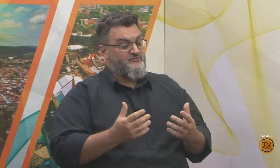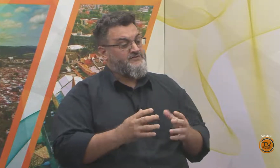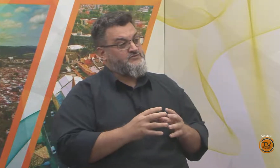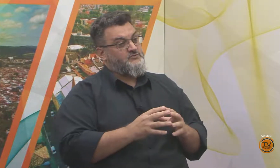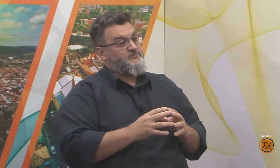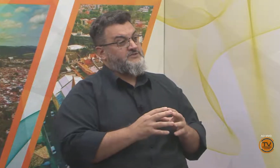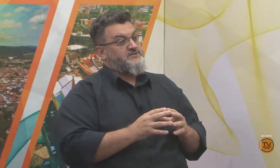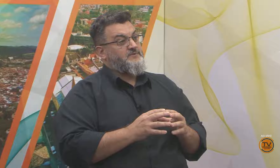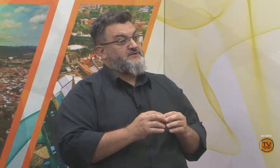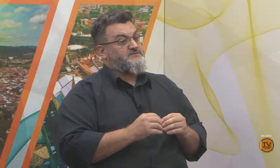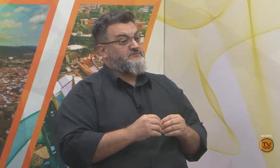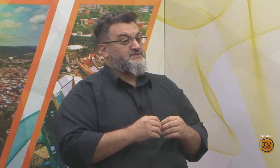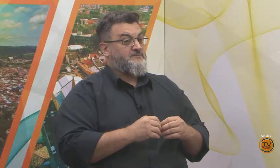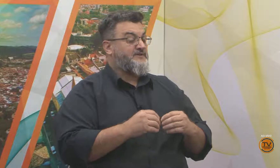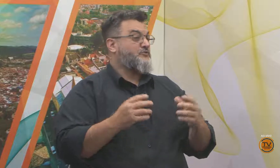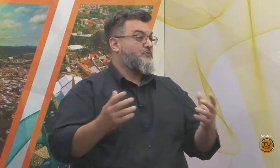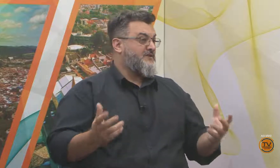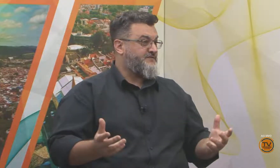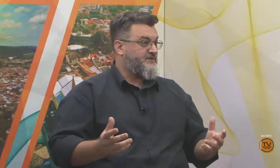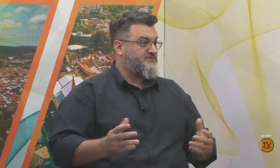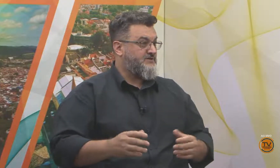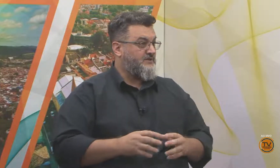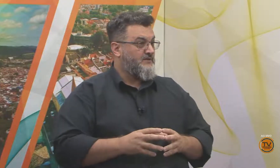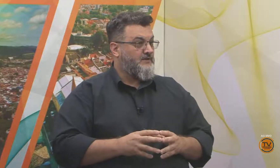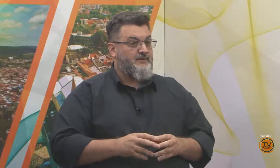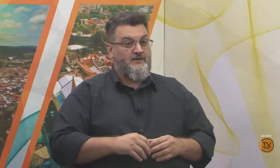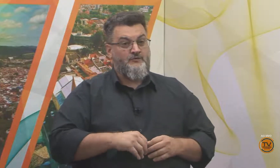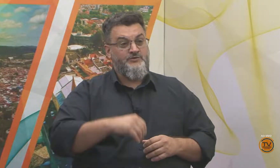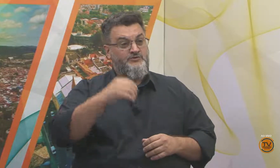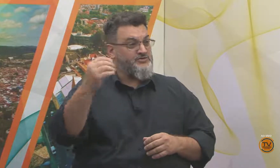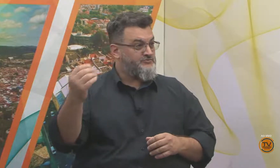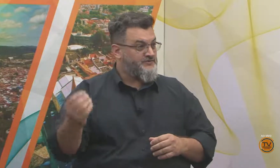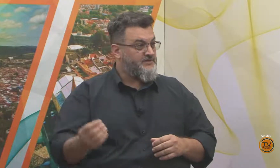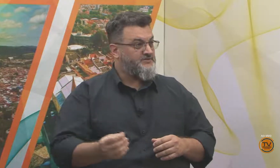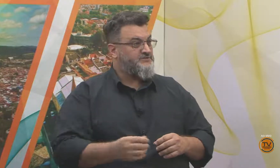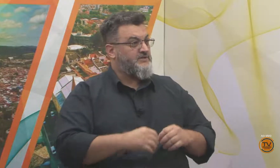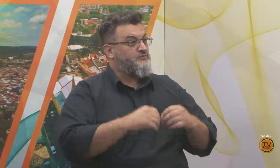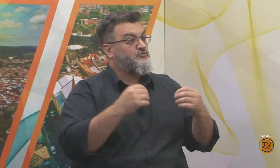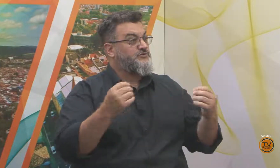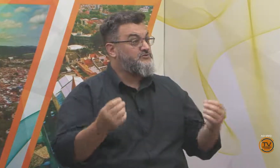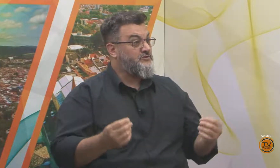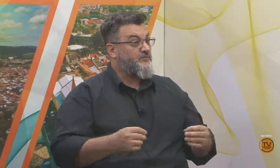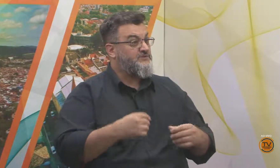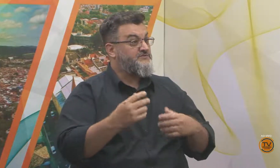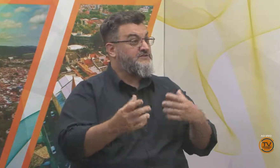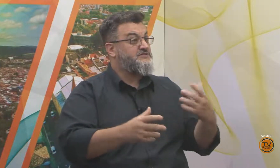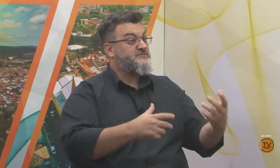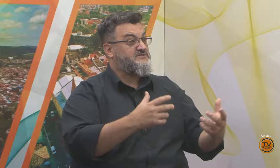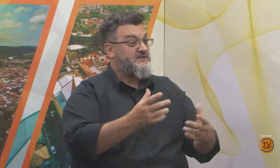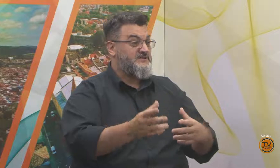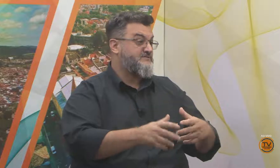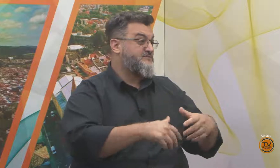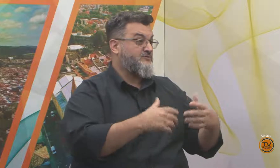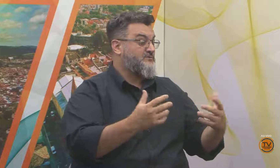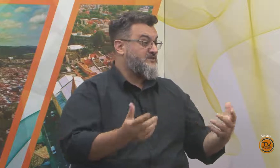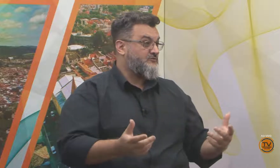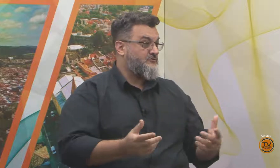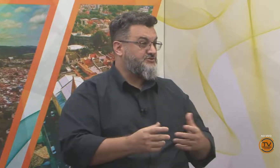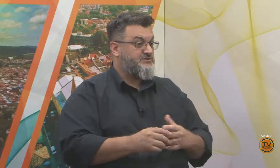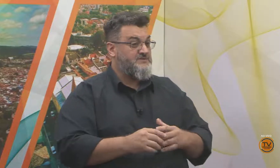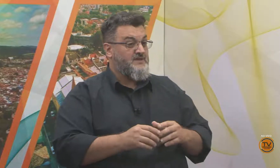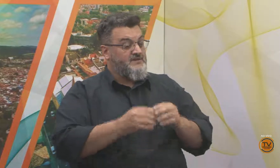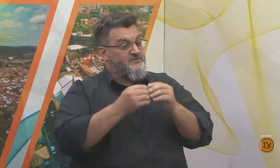muito as inovações, como, por exemplo, a questão da chamada economia verde, né? O hidrogênio verde, né? E tudo isso que pode vir a dinamizar a questão de